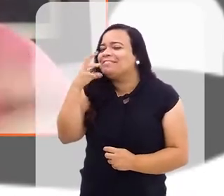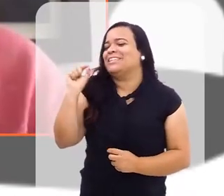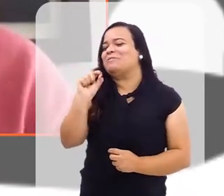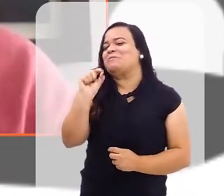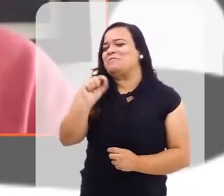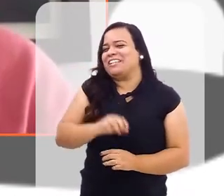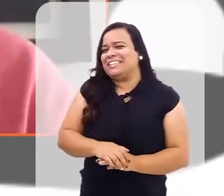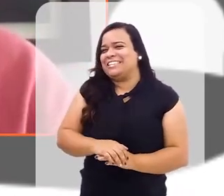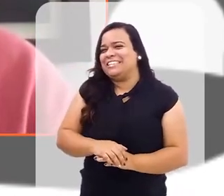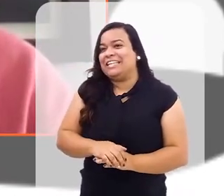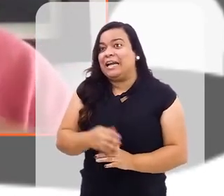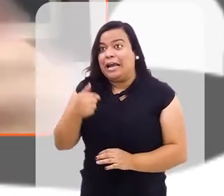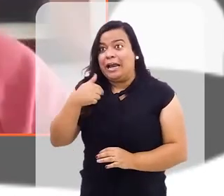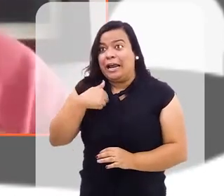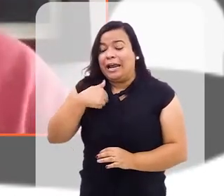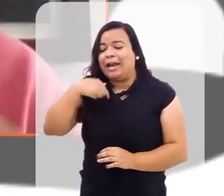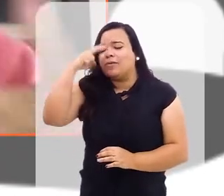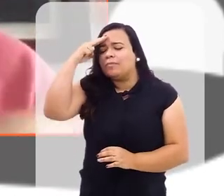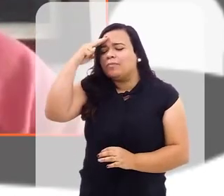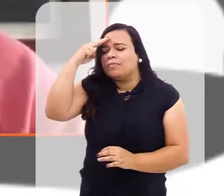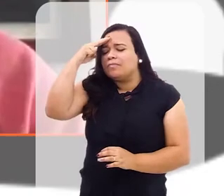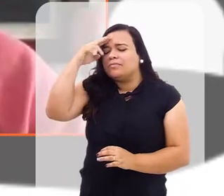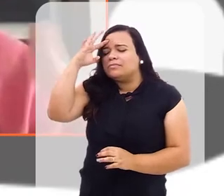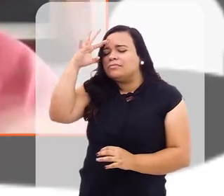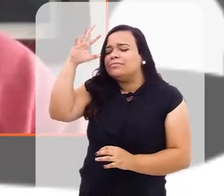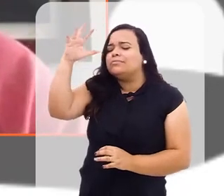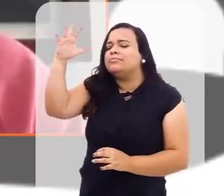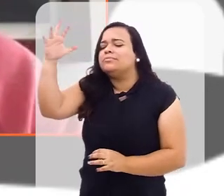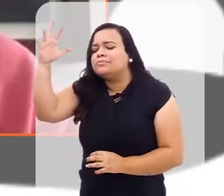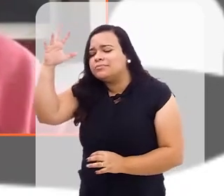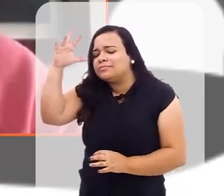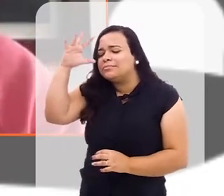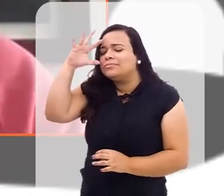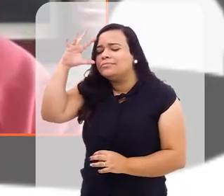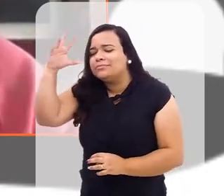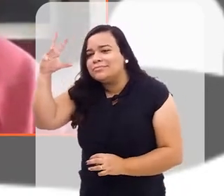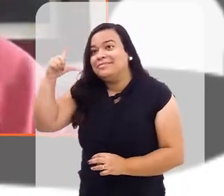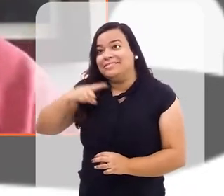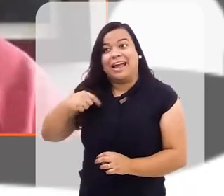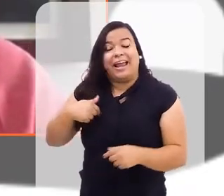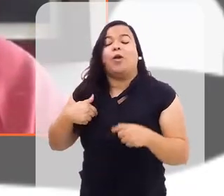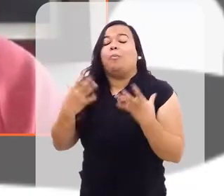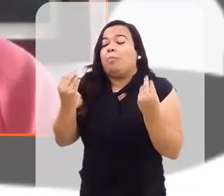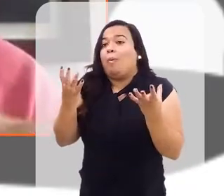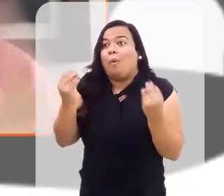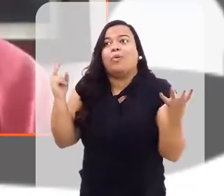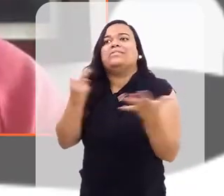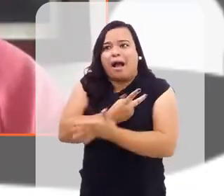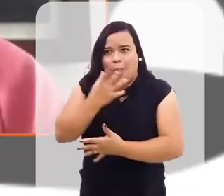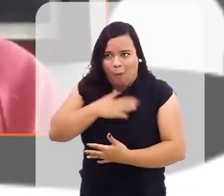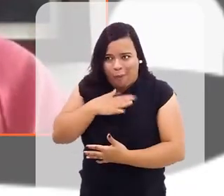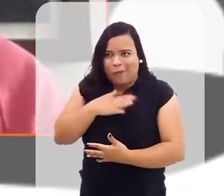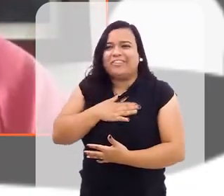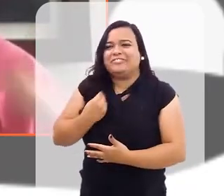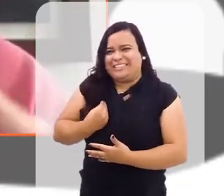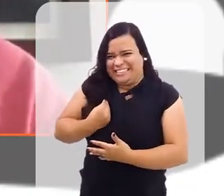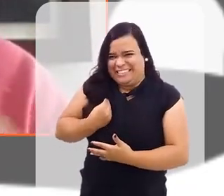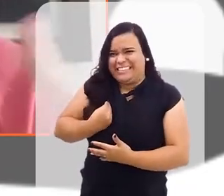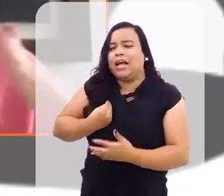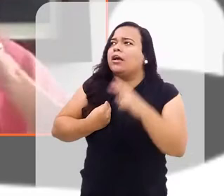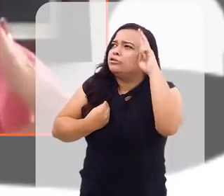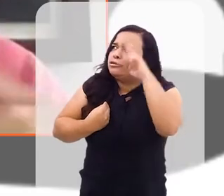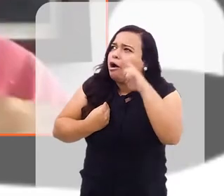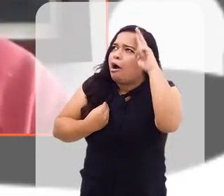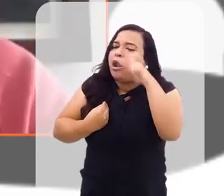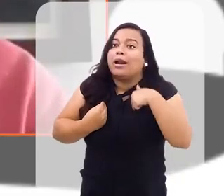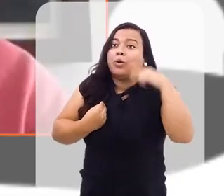que pareça, eu tive um insight num sonho que eu tive, né? E eu tenho muito disso. Eu sonho muito com as